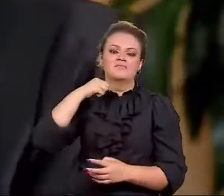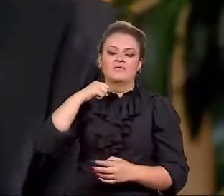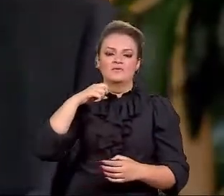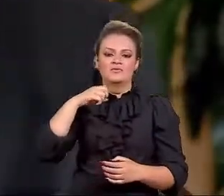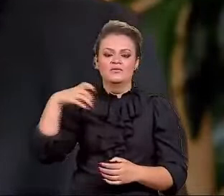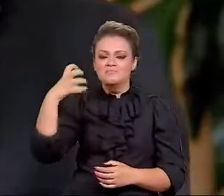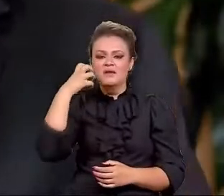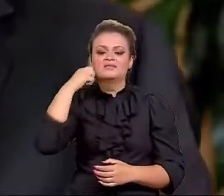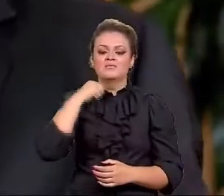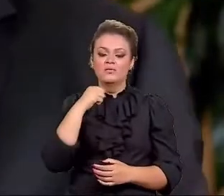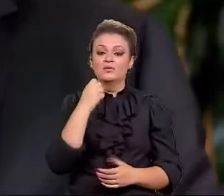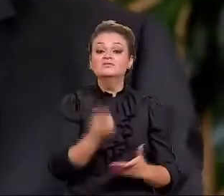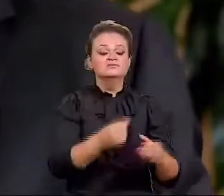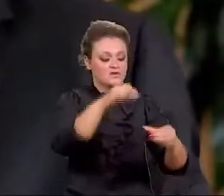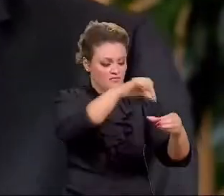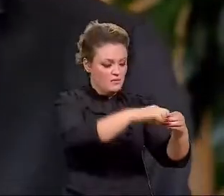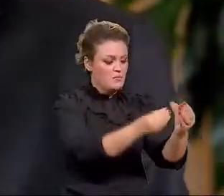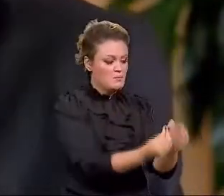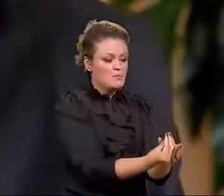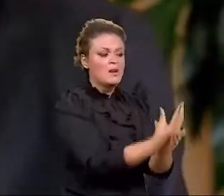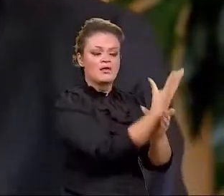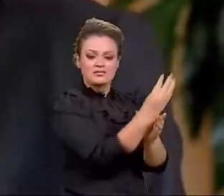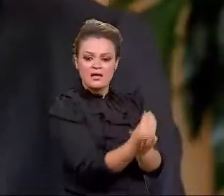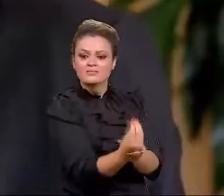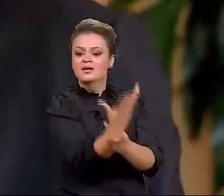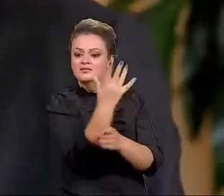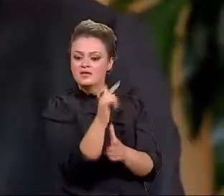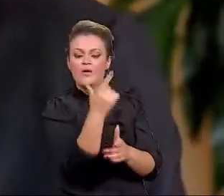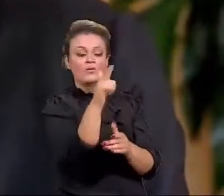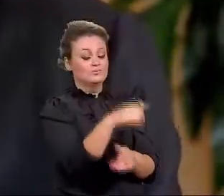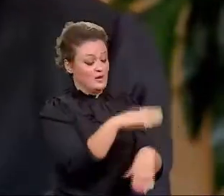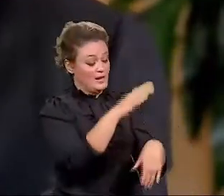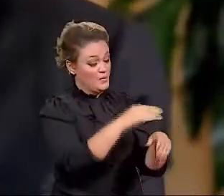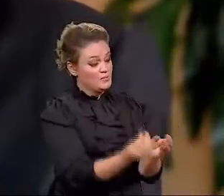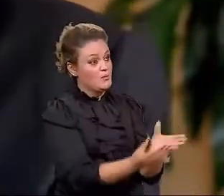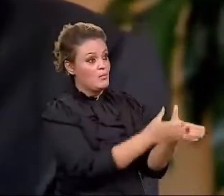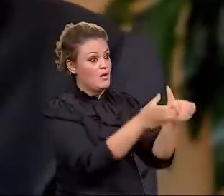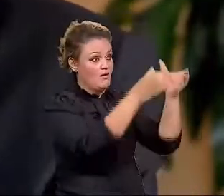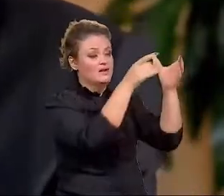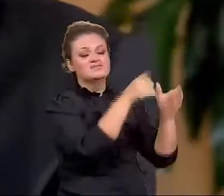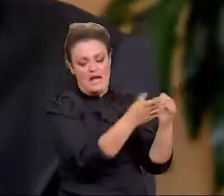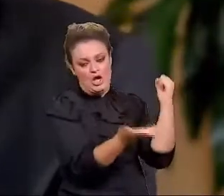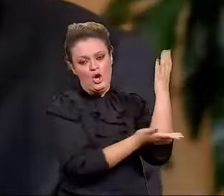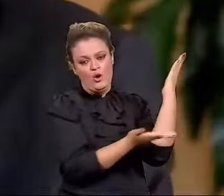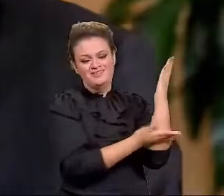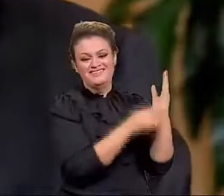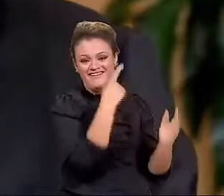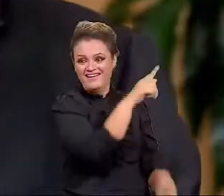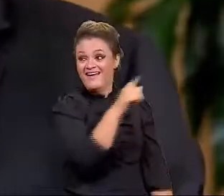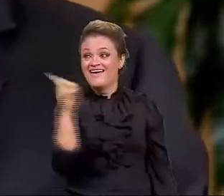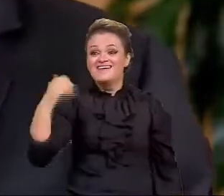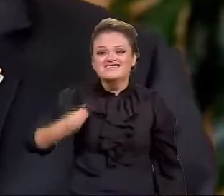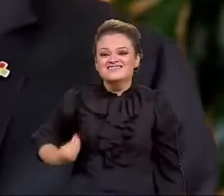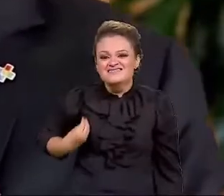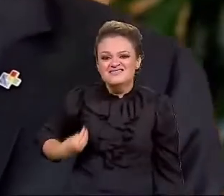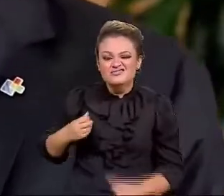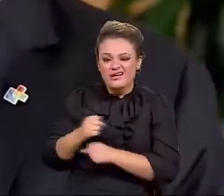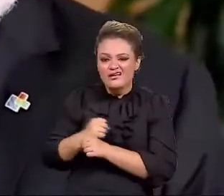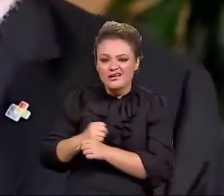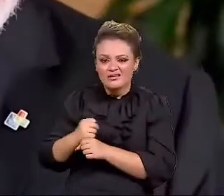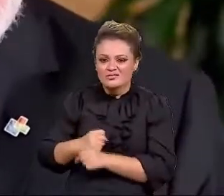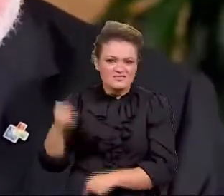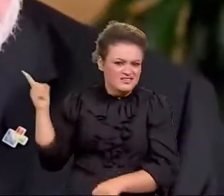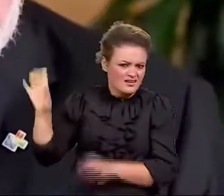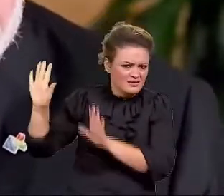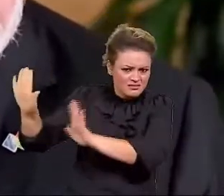outro lugar e vamos cortar na hora que for possível cortar. Então, esse processo de educação, o Shoah, é que